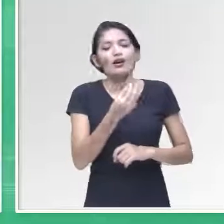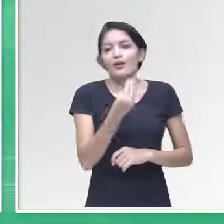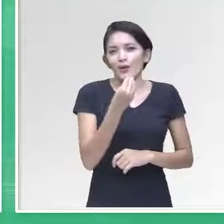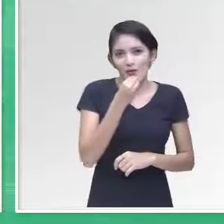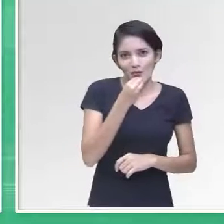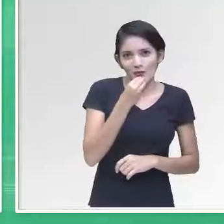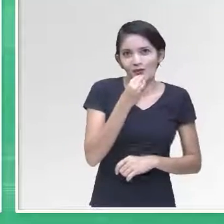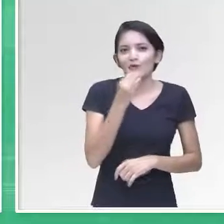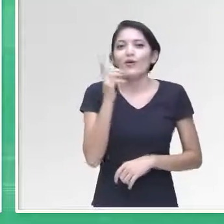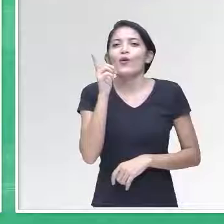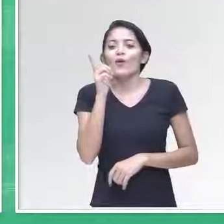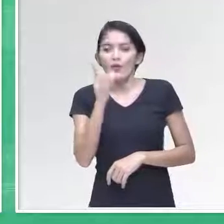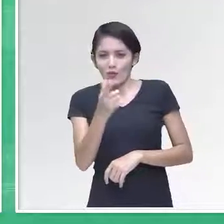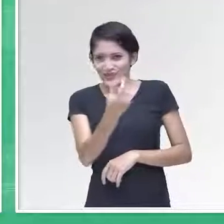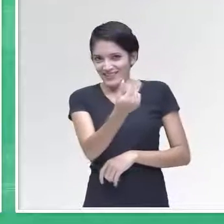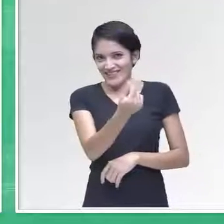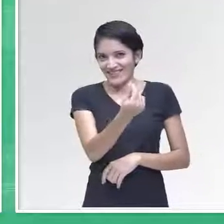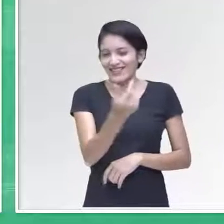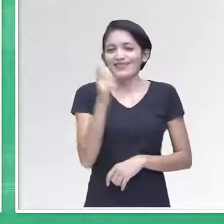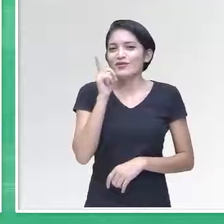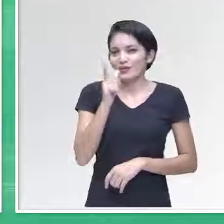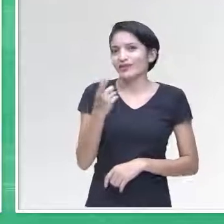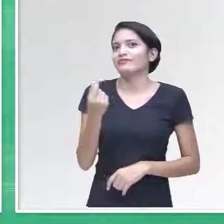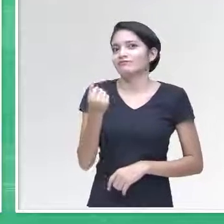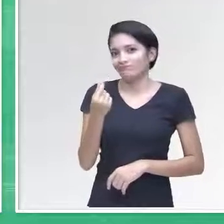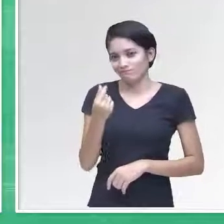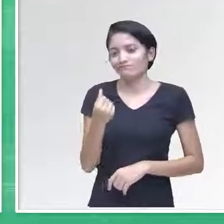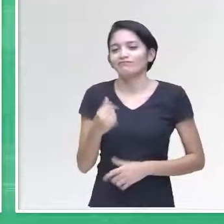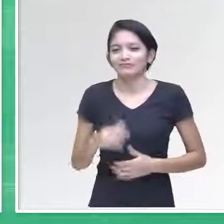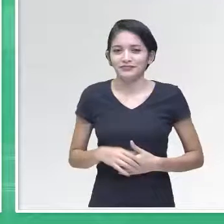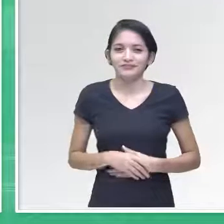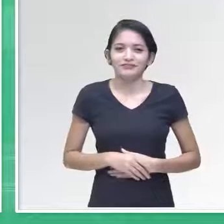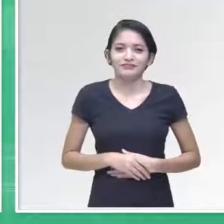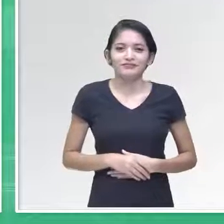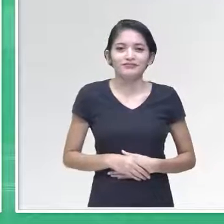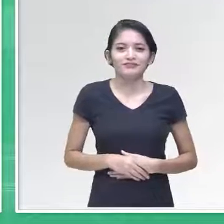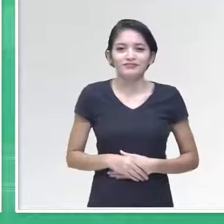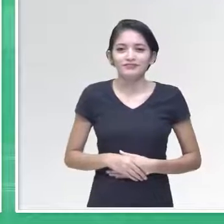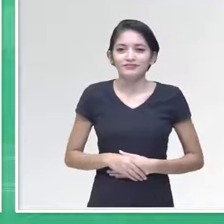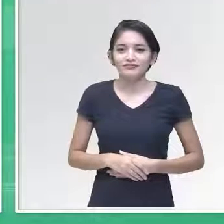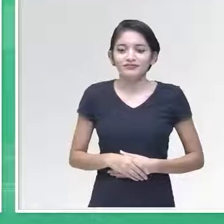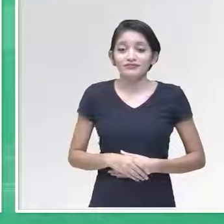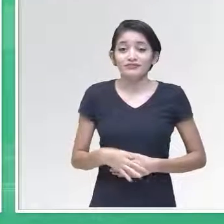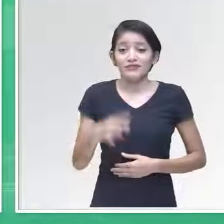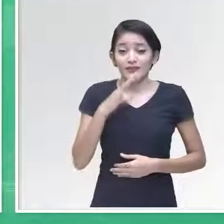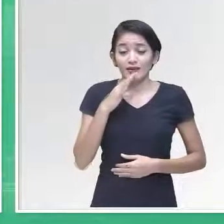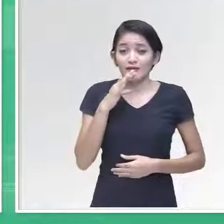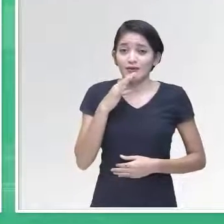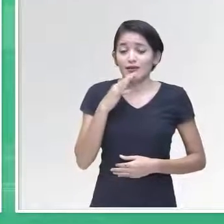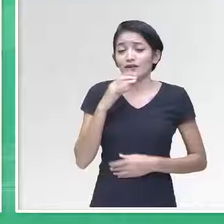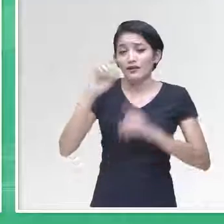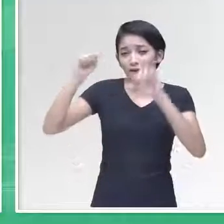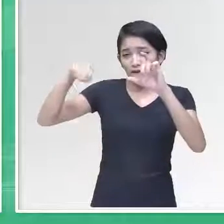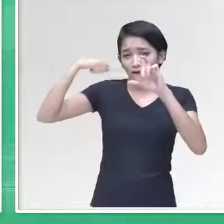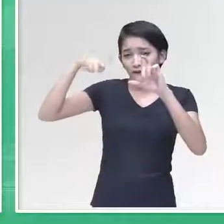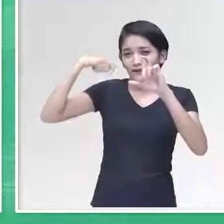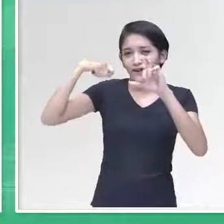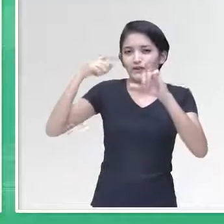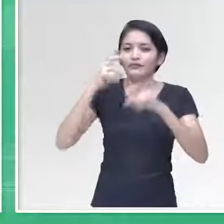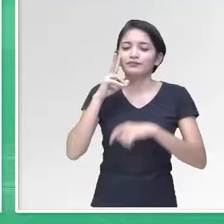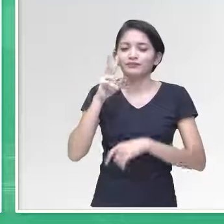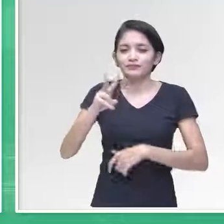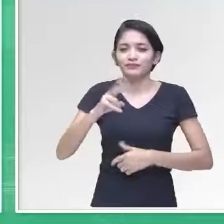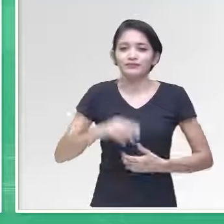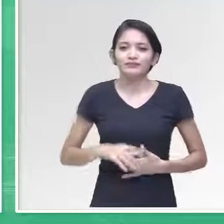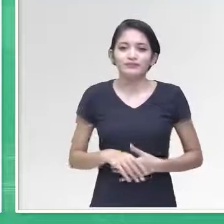ganhar dinheiro e ganhou, né? Muito, inclusive. Bora lá, vamos conhecer um pouquinho agora no vídeo, nesse próximo vídeo. Assistam aí,